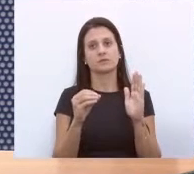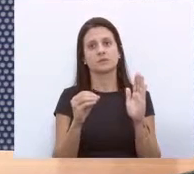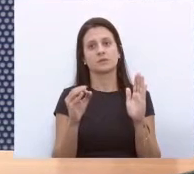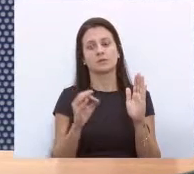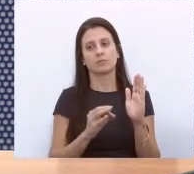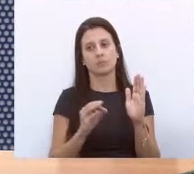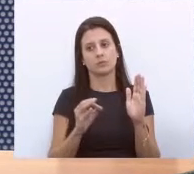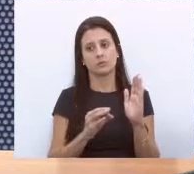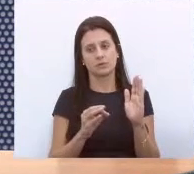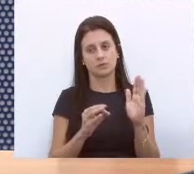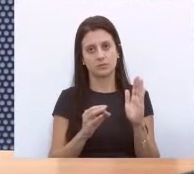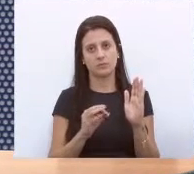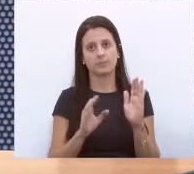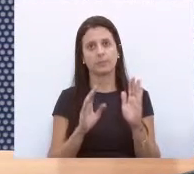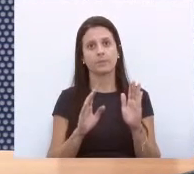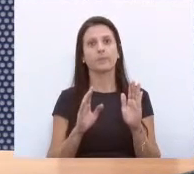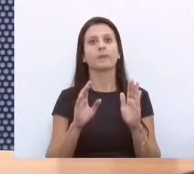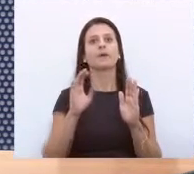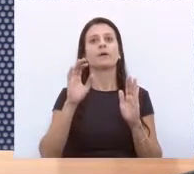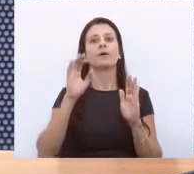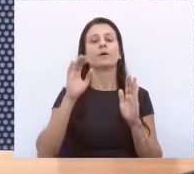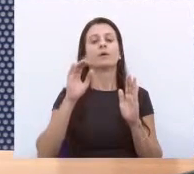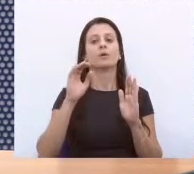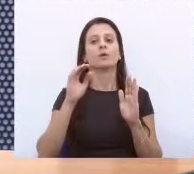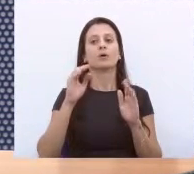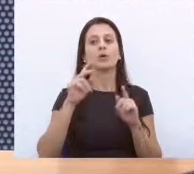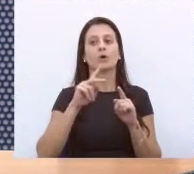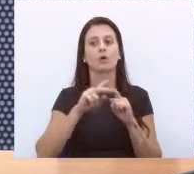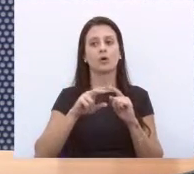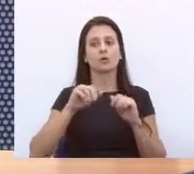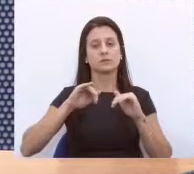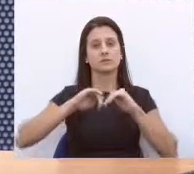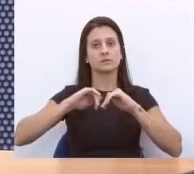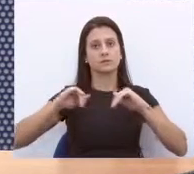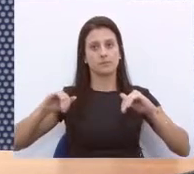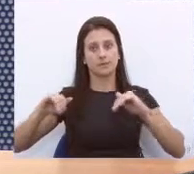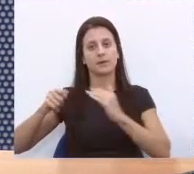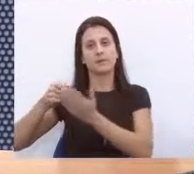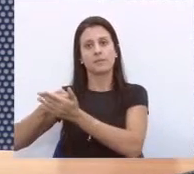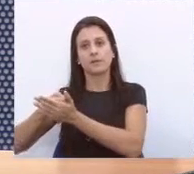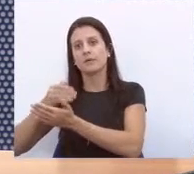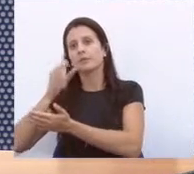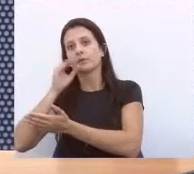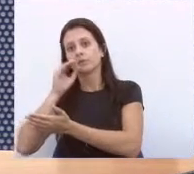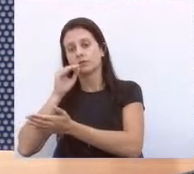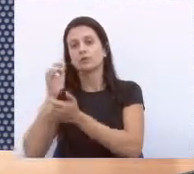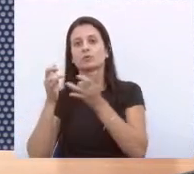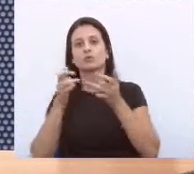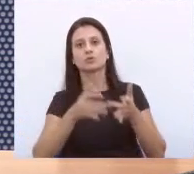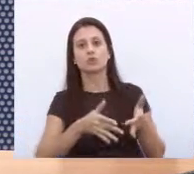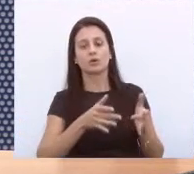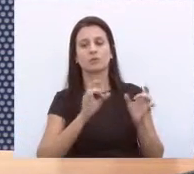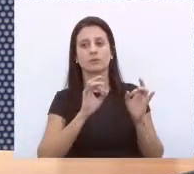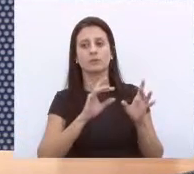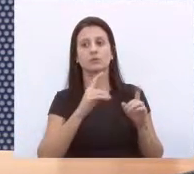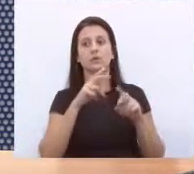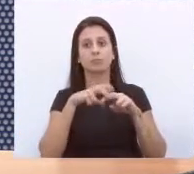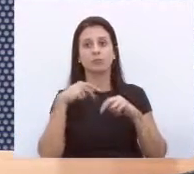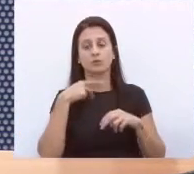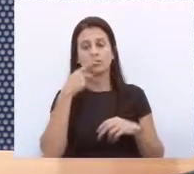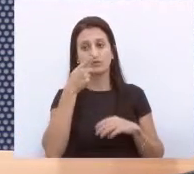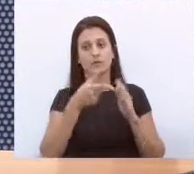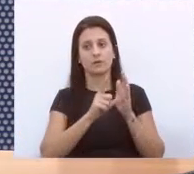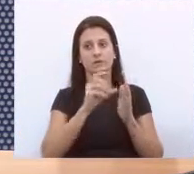secretaria então o corte se torna maior quando a gente separa a folha de pagamento e deixa só o custeio né eu falei 60 no começo